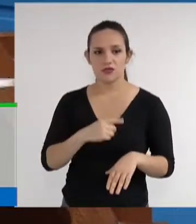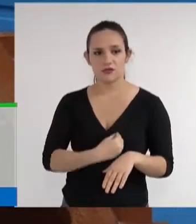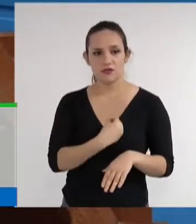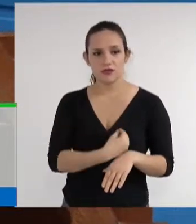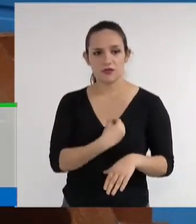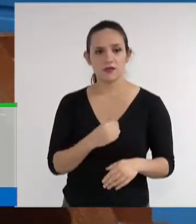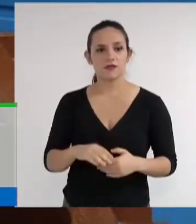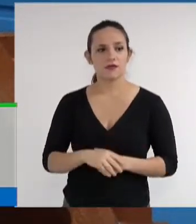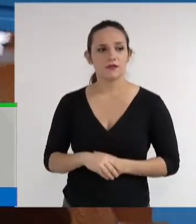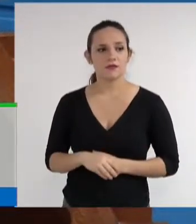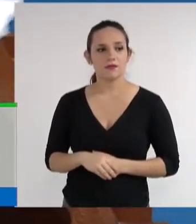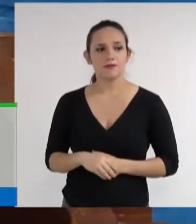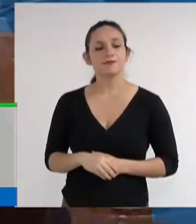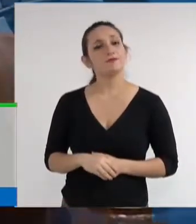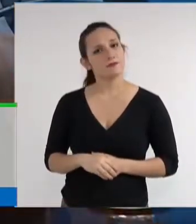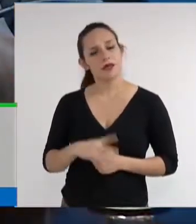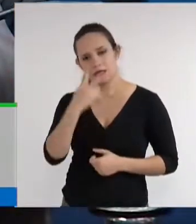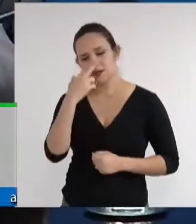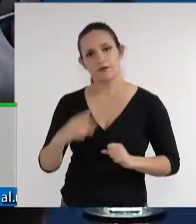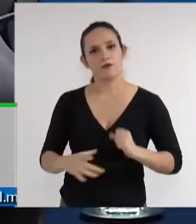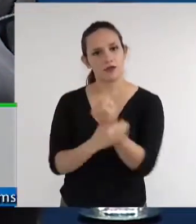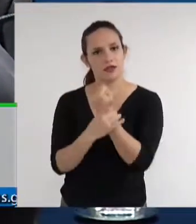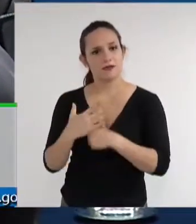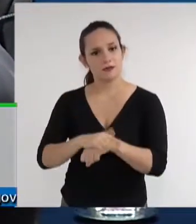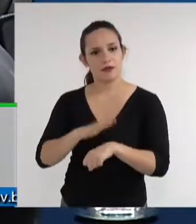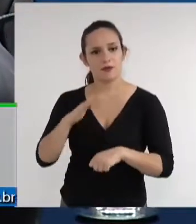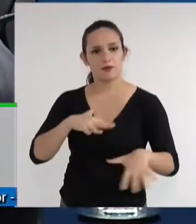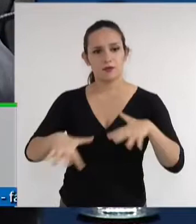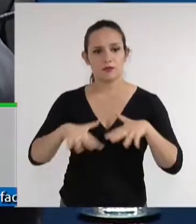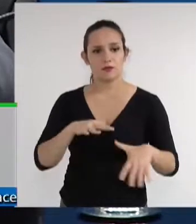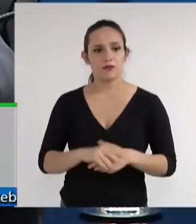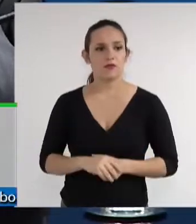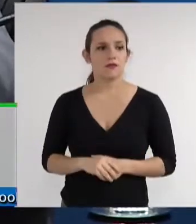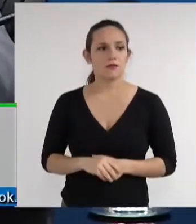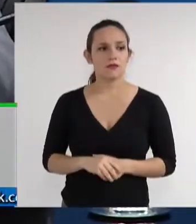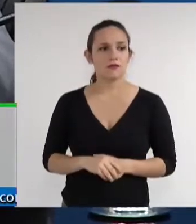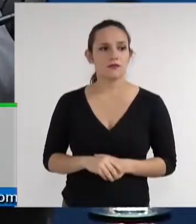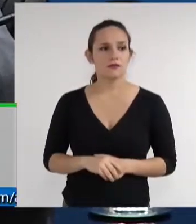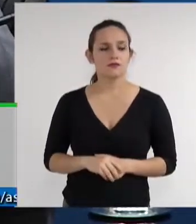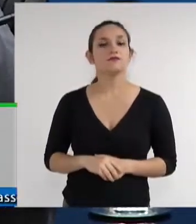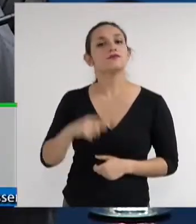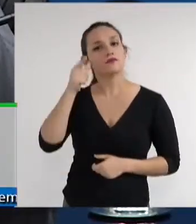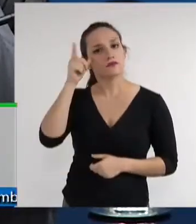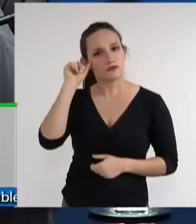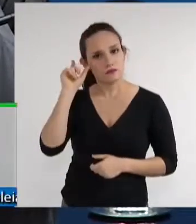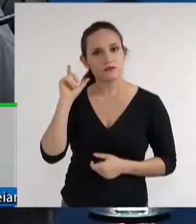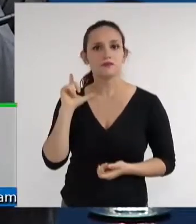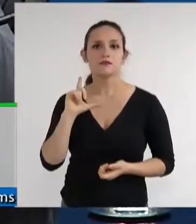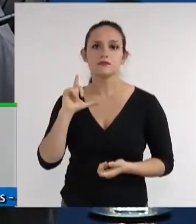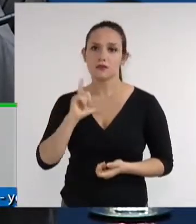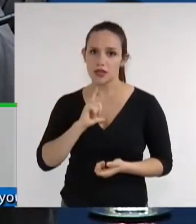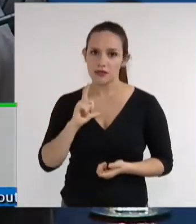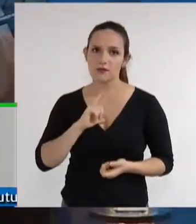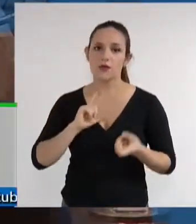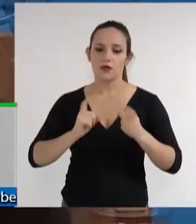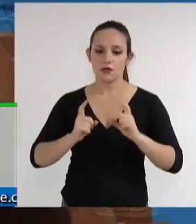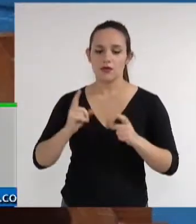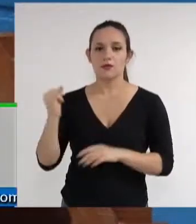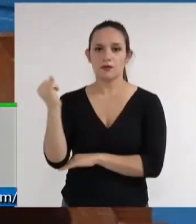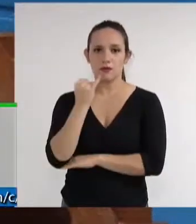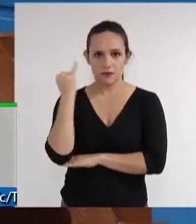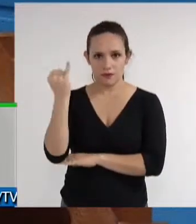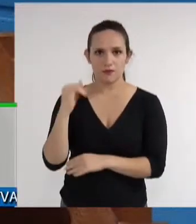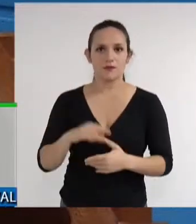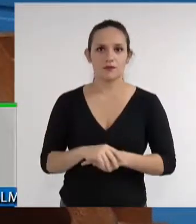nos fortalece a questão do movimento que estamos fazendo. Então, ontem, uma reunião extremamente importante, uma